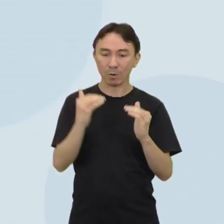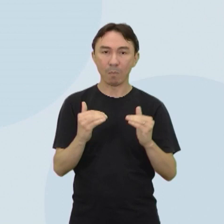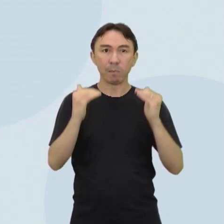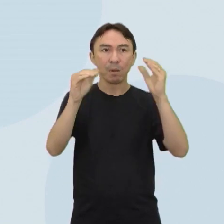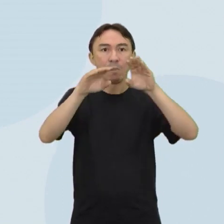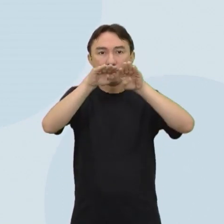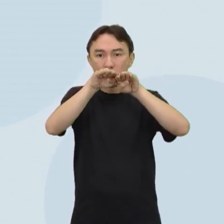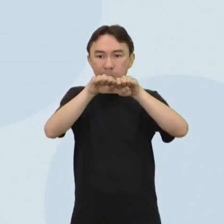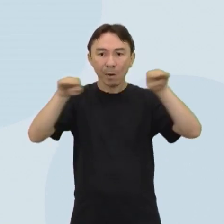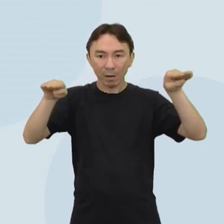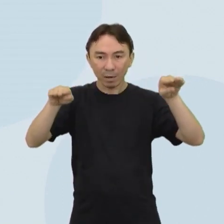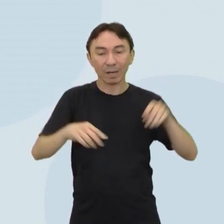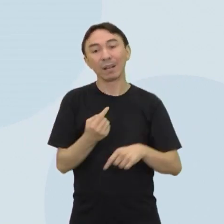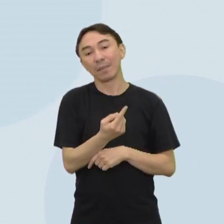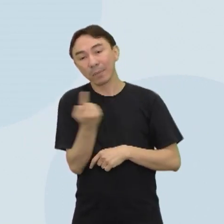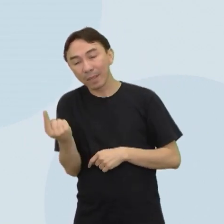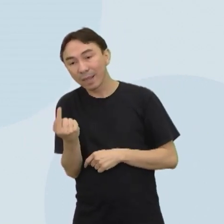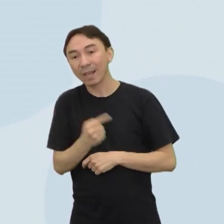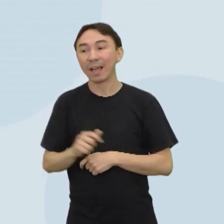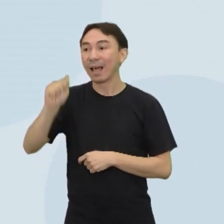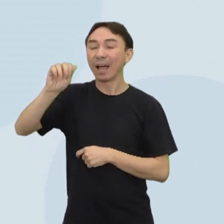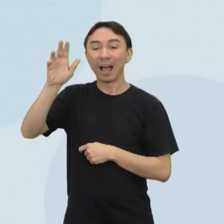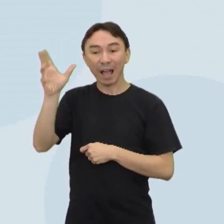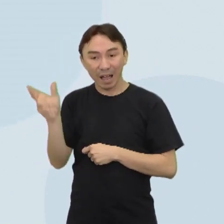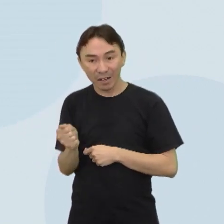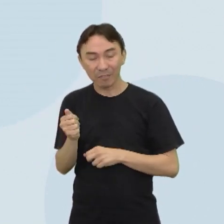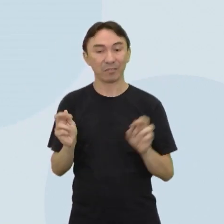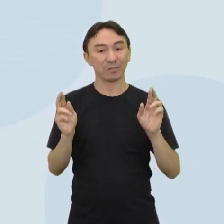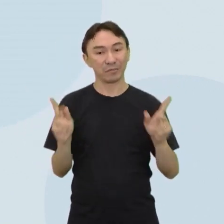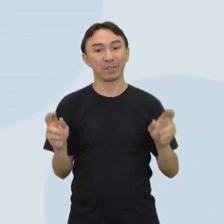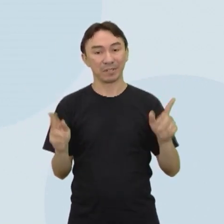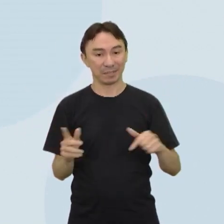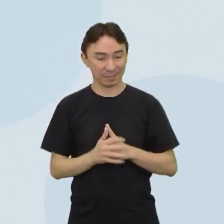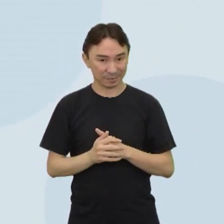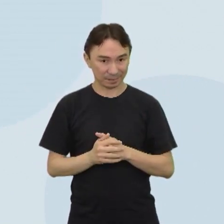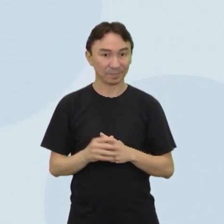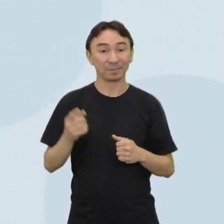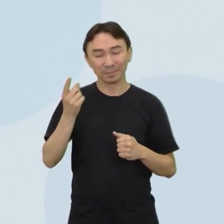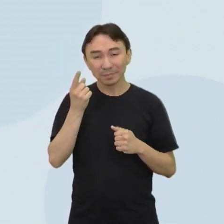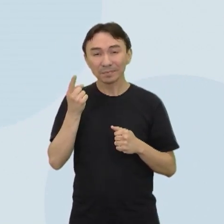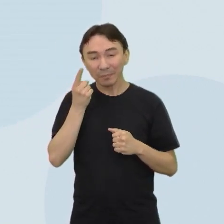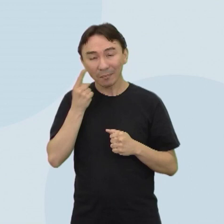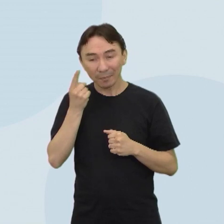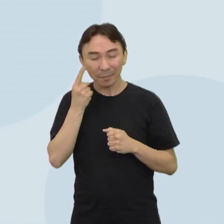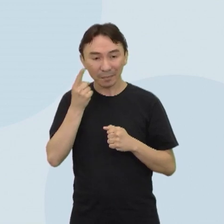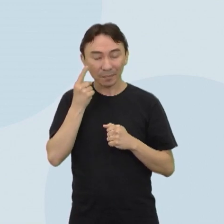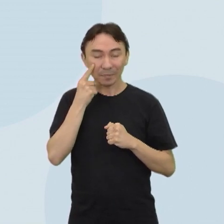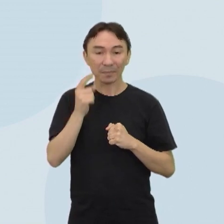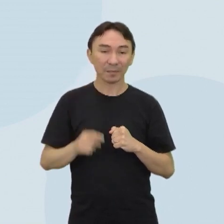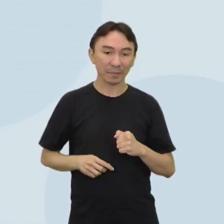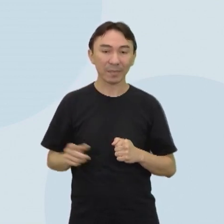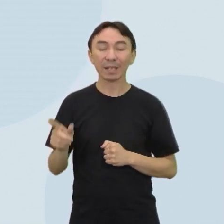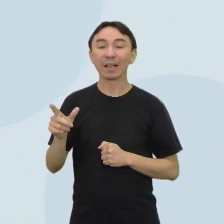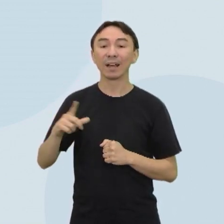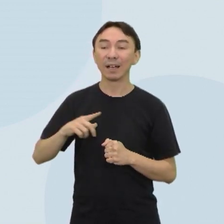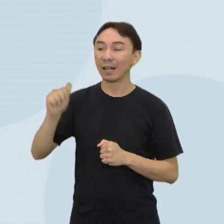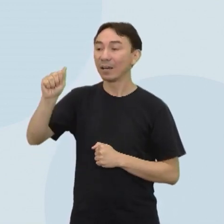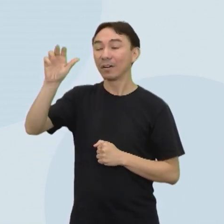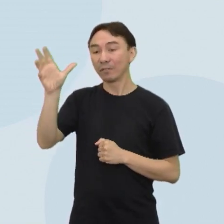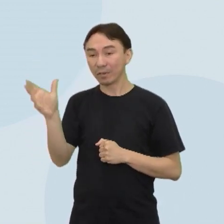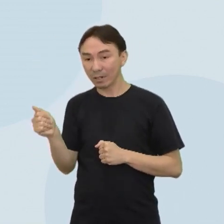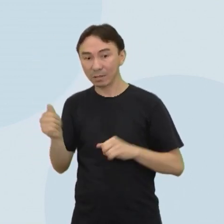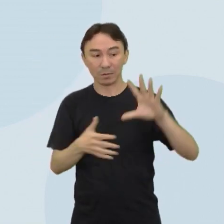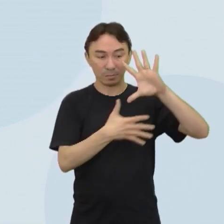quantidade do que o continente africano. Vou destacar aí os planaltos aí da relação do continente africano e americano,